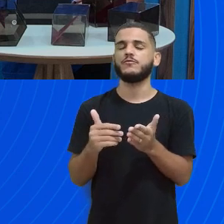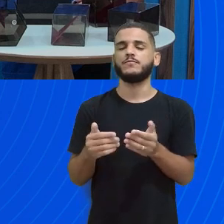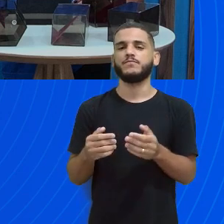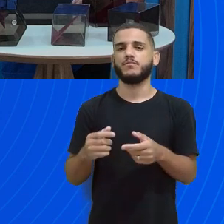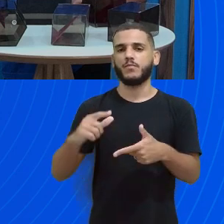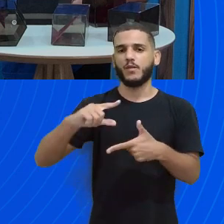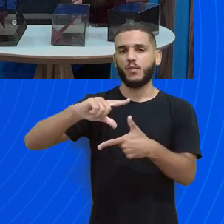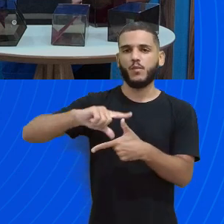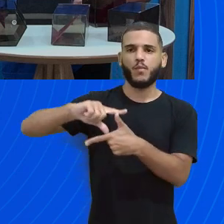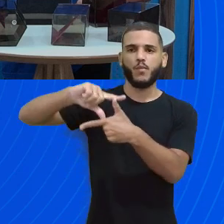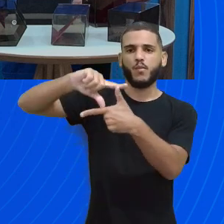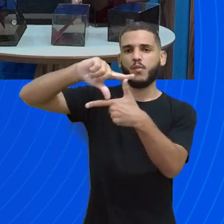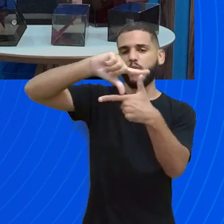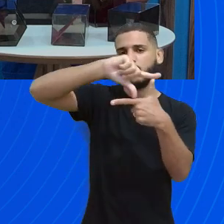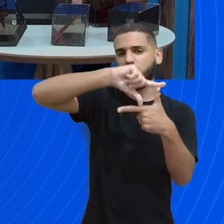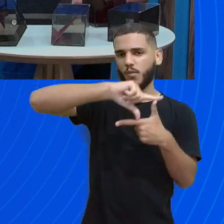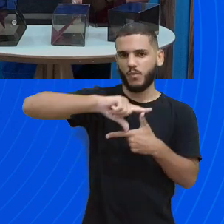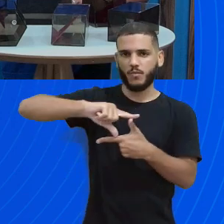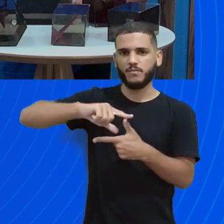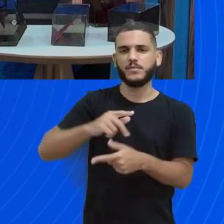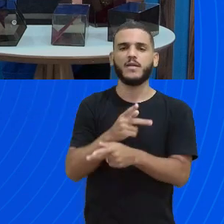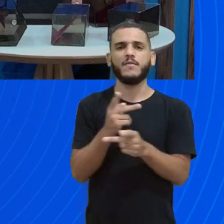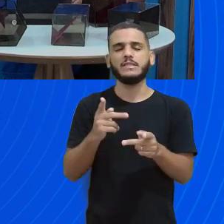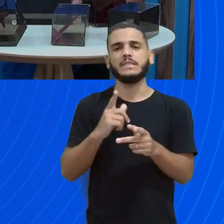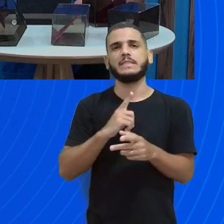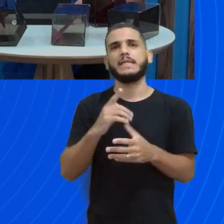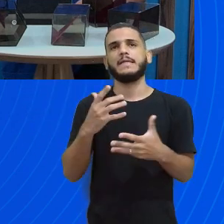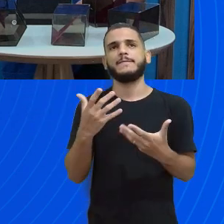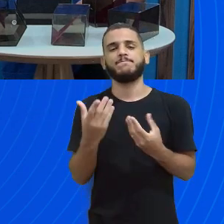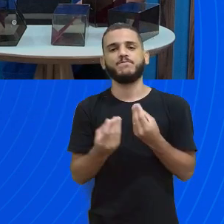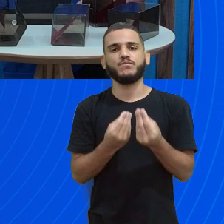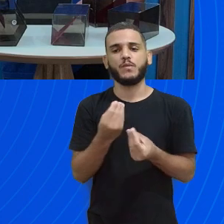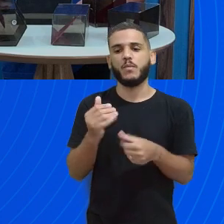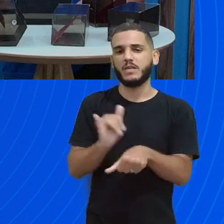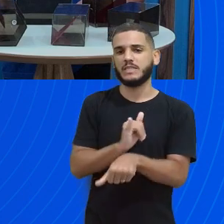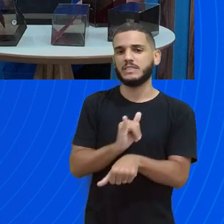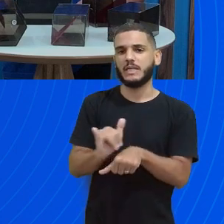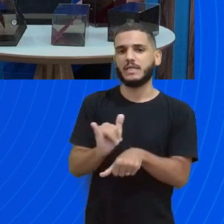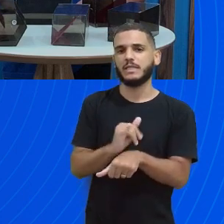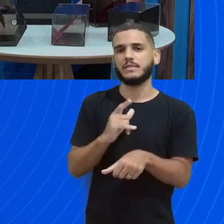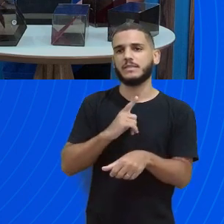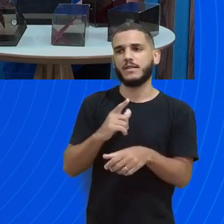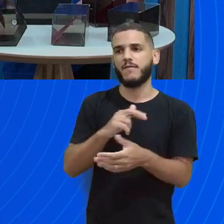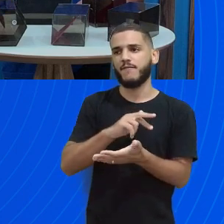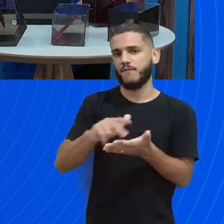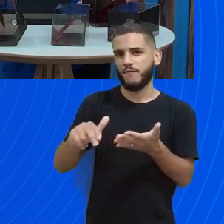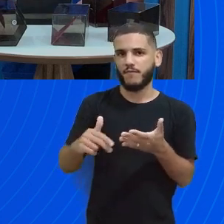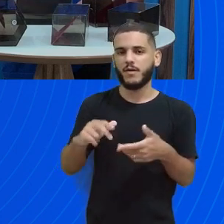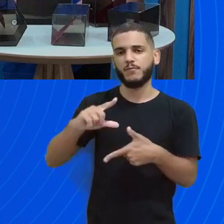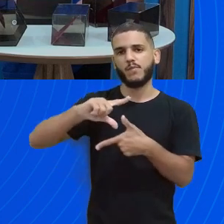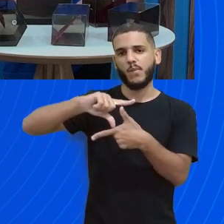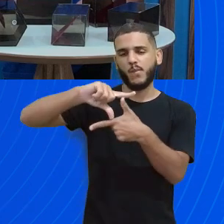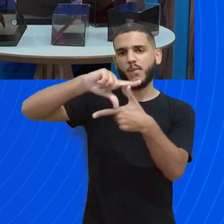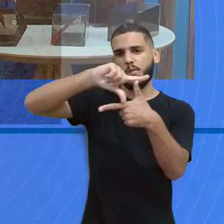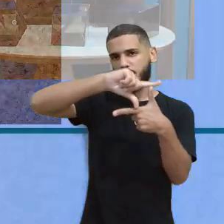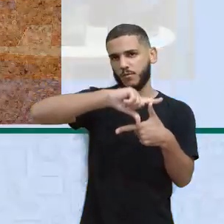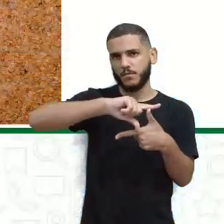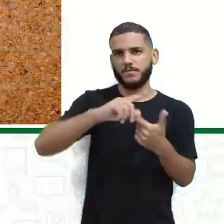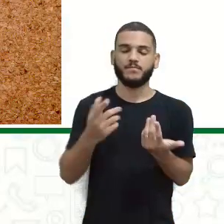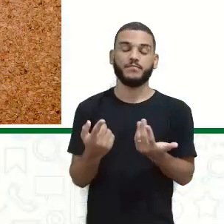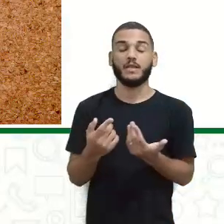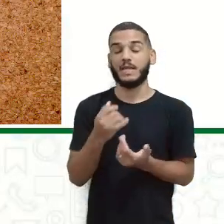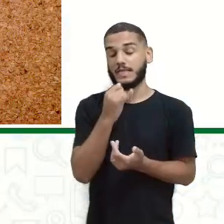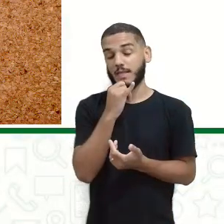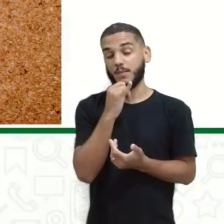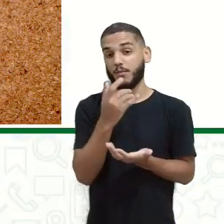né? Que aí você vai fazer o conjunto desses cubos. Eu tenho aí agora